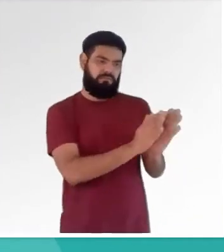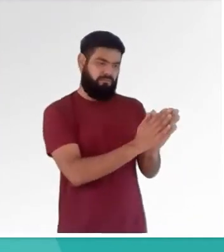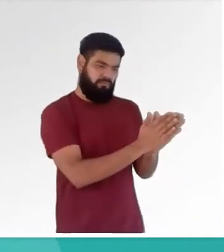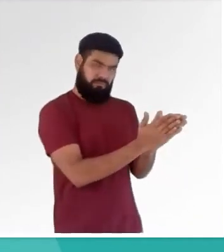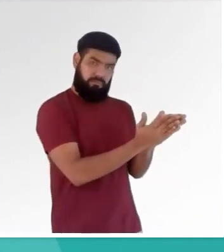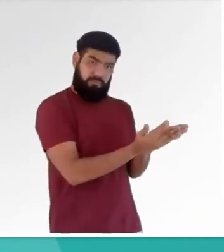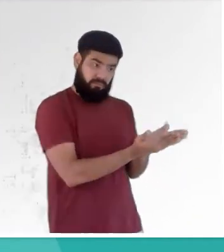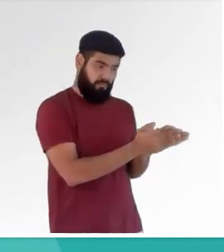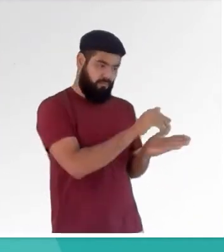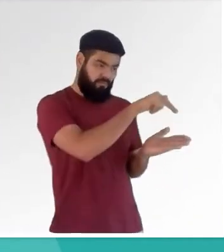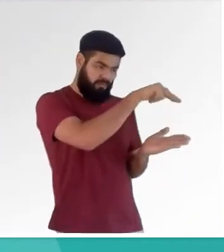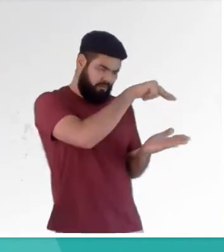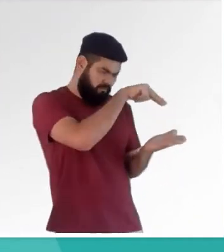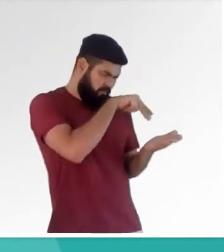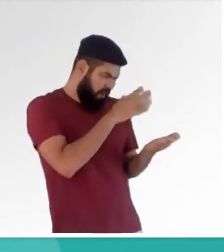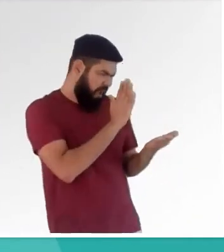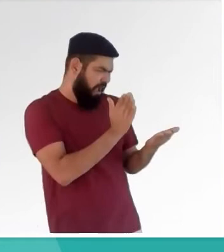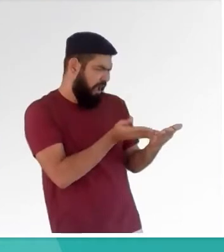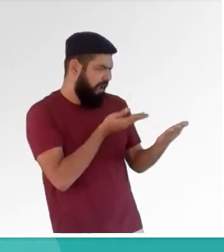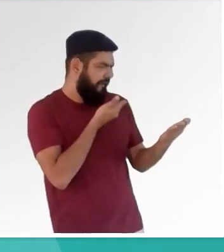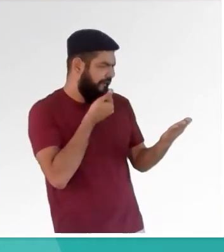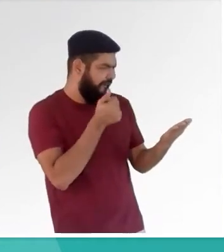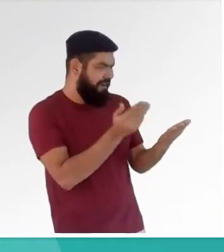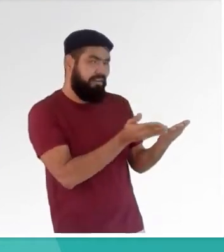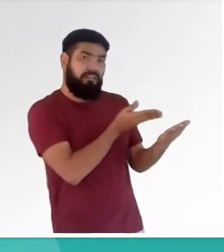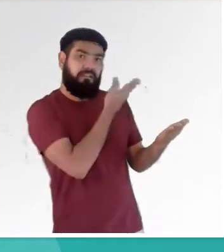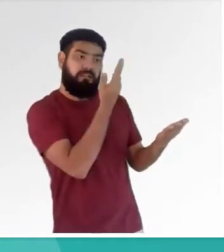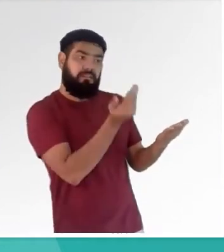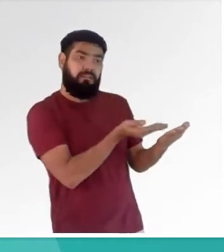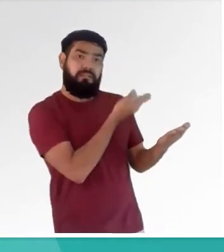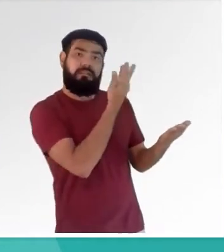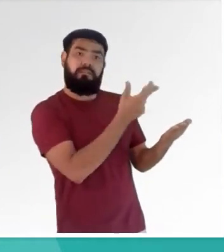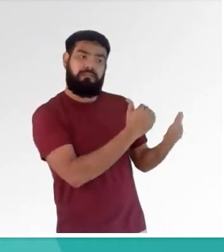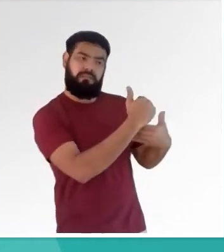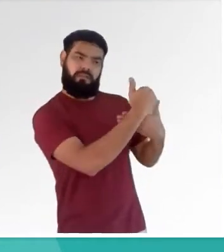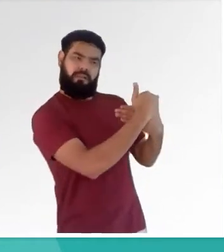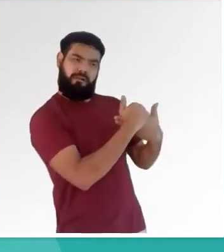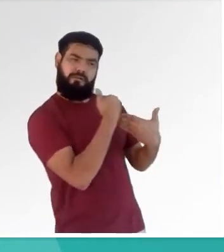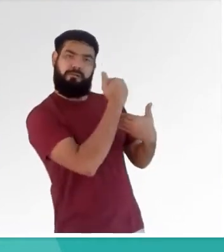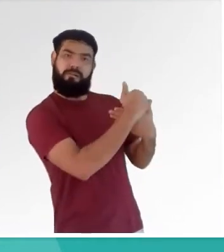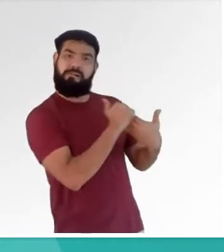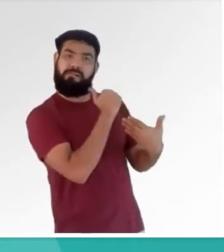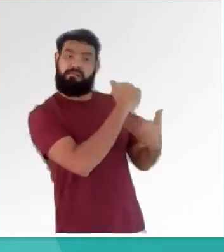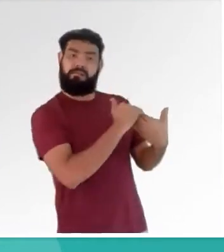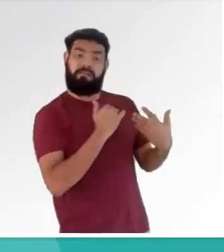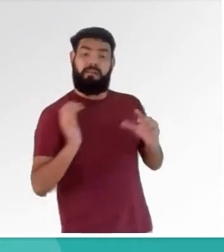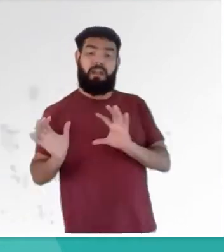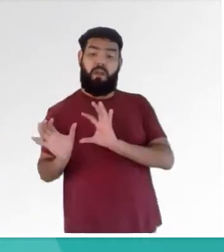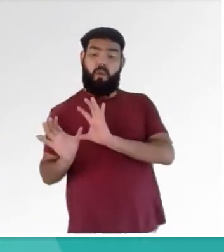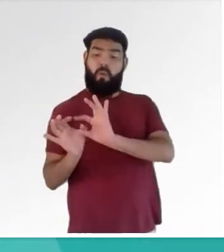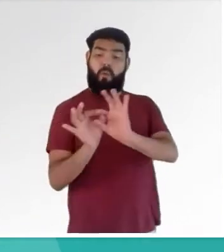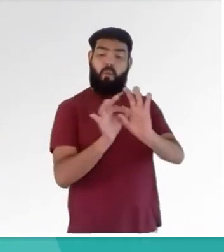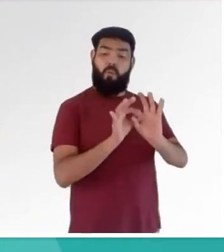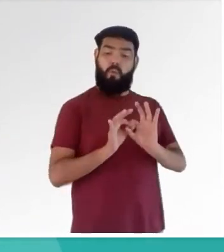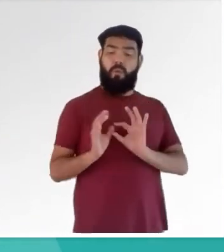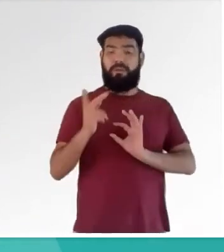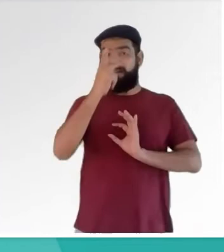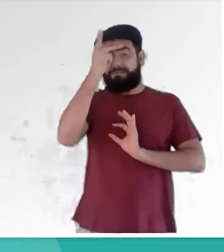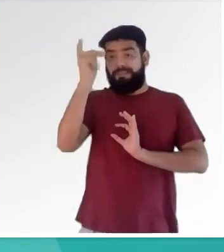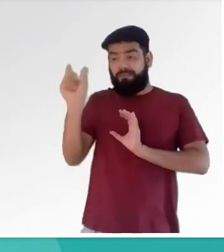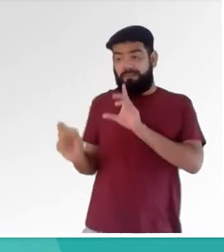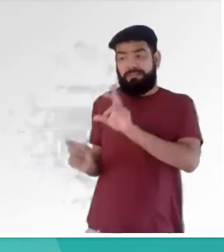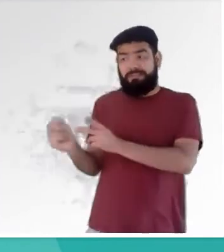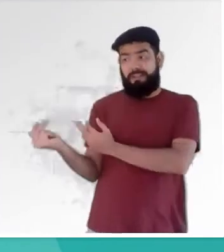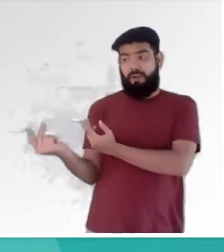sagrados, que unem os seus seguidores numa mesma comunidade moral